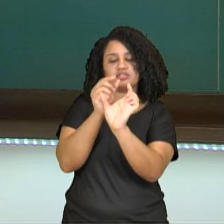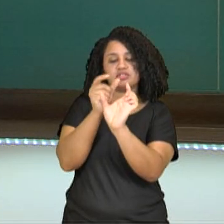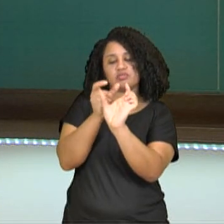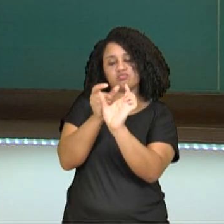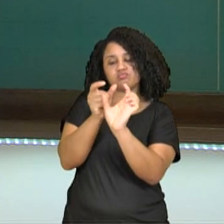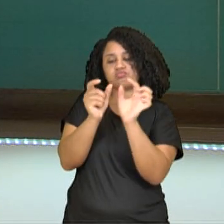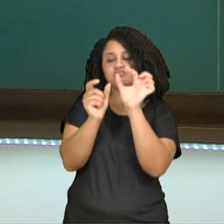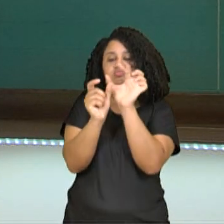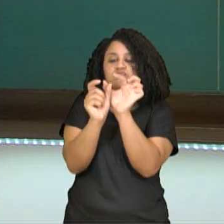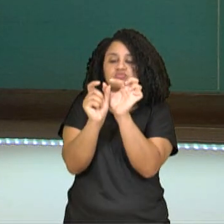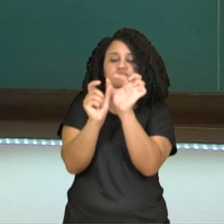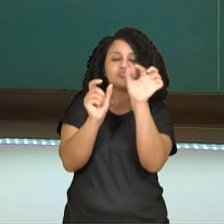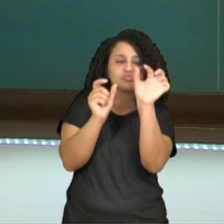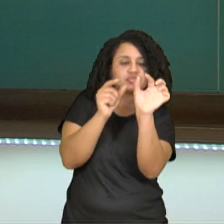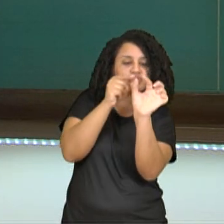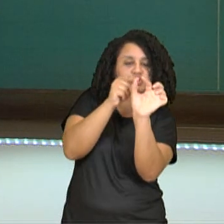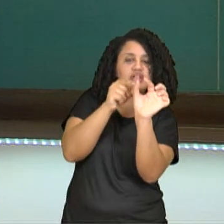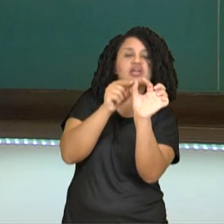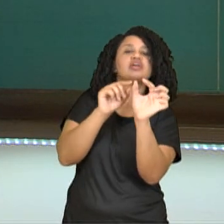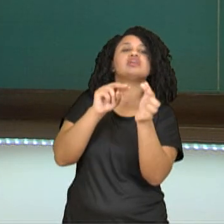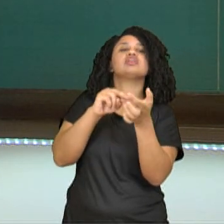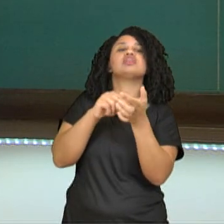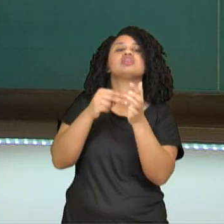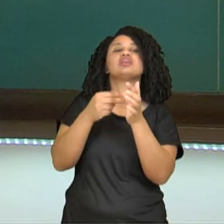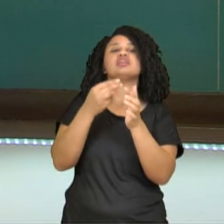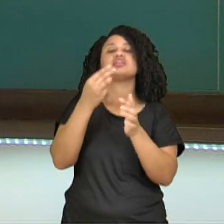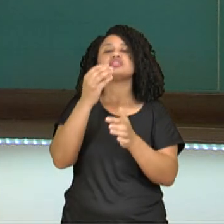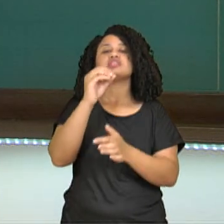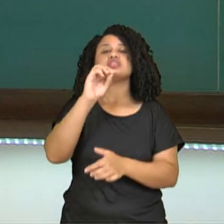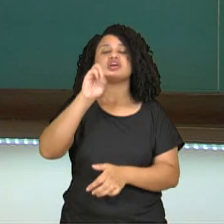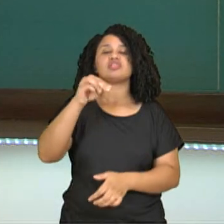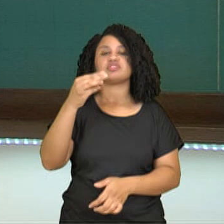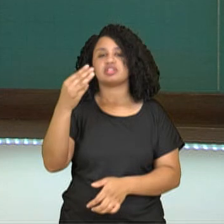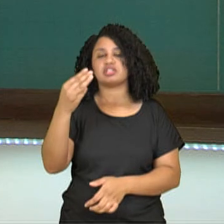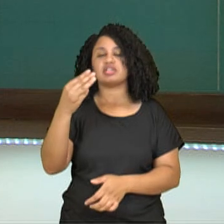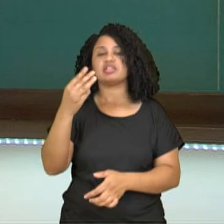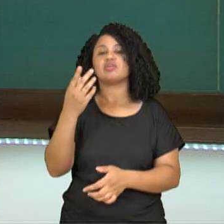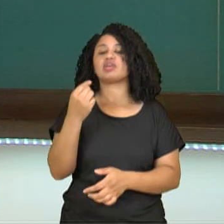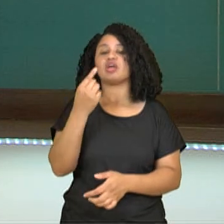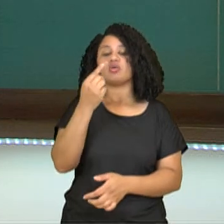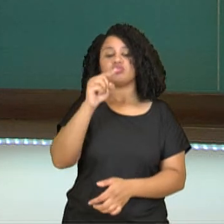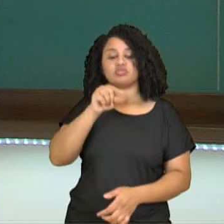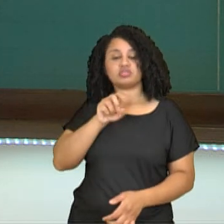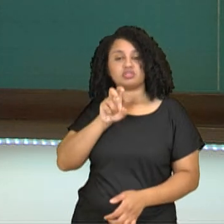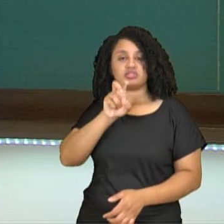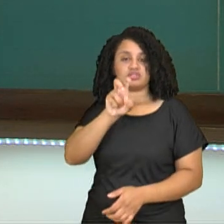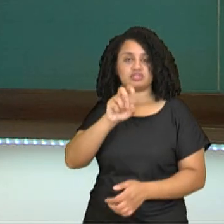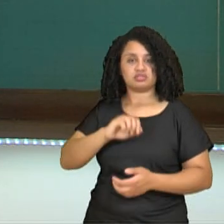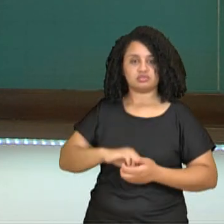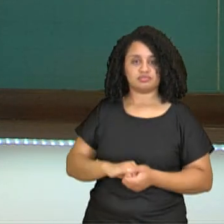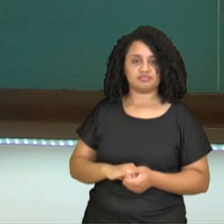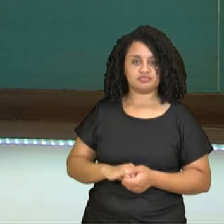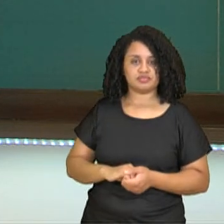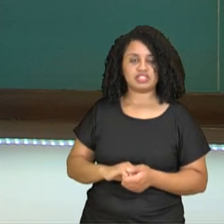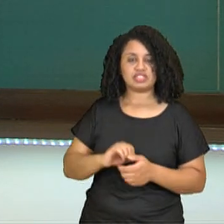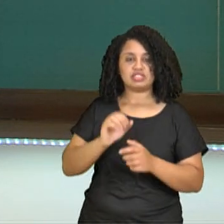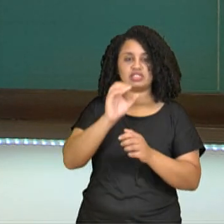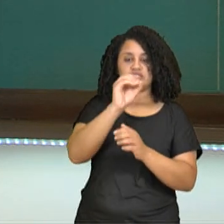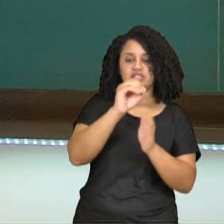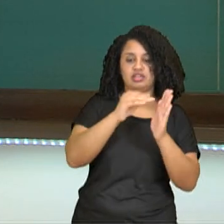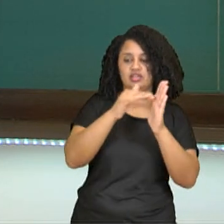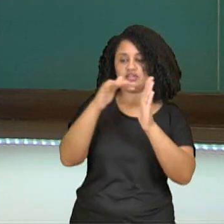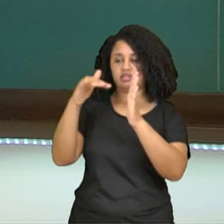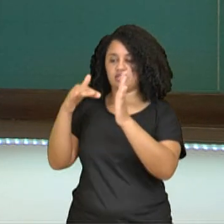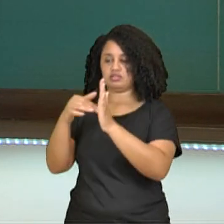vai observar que a metade de 0 e 3 é 1,5. Então, se você tiver entre esse